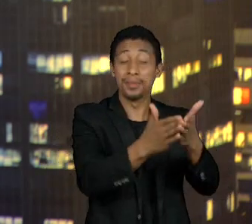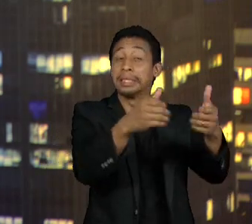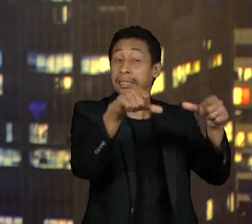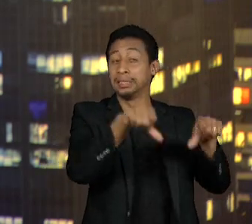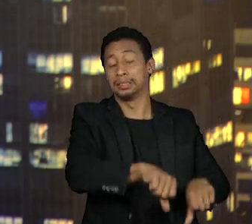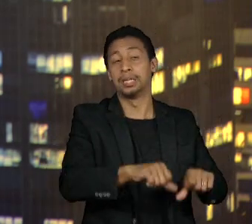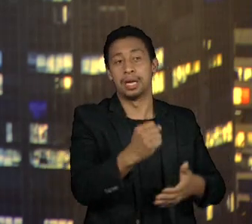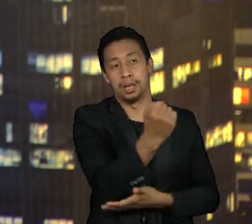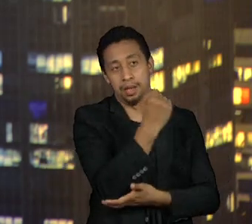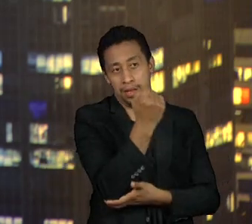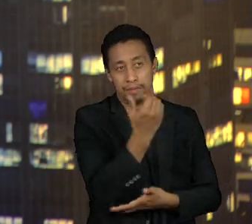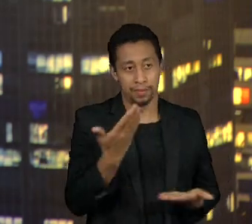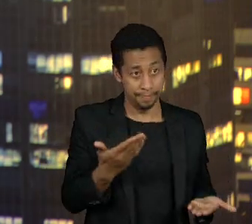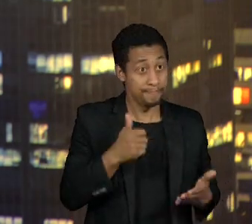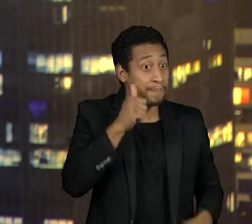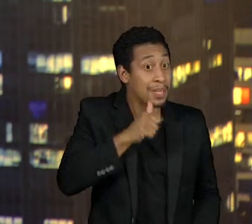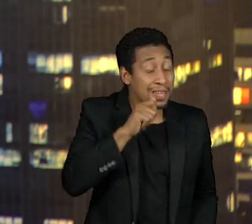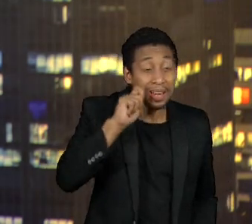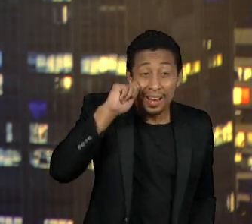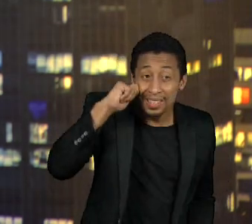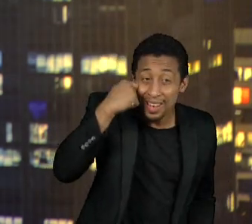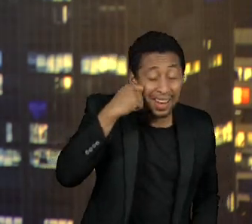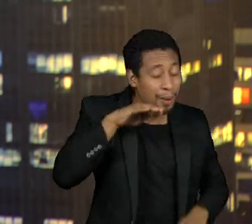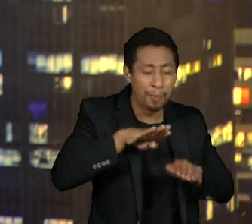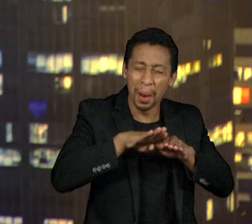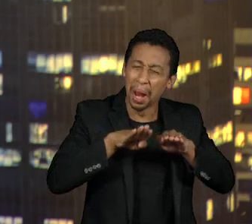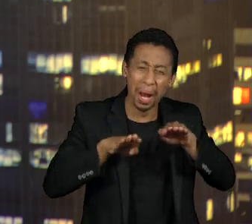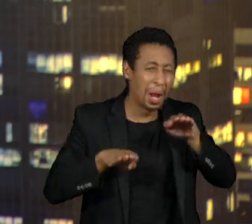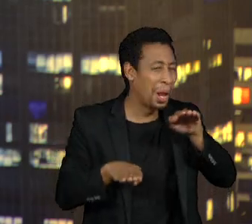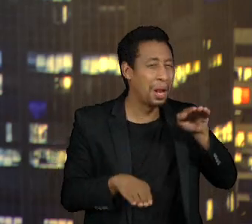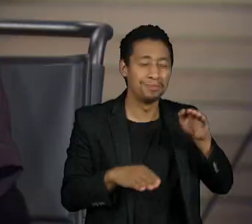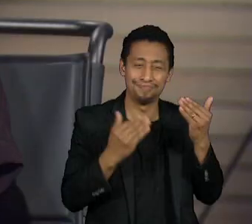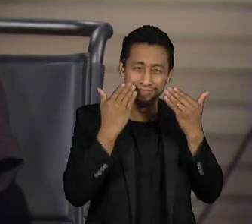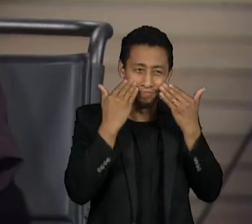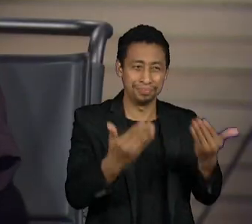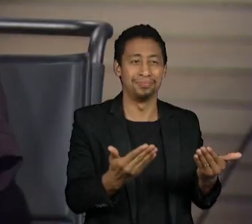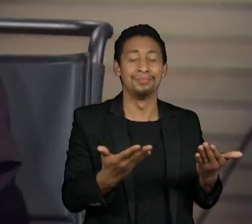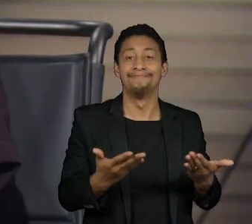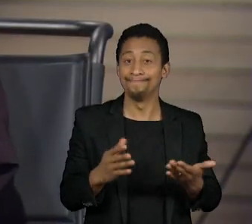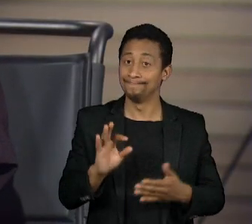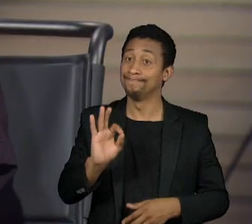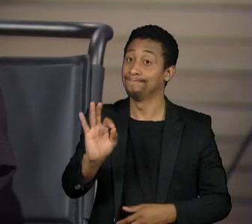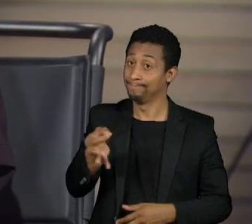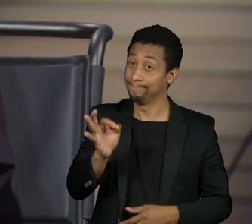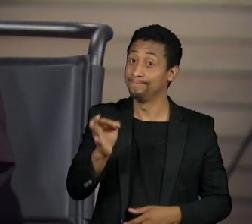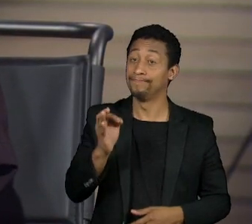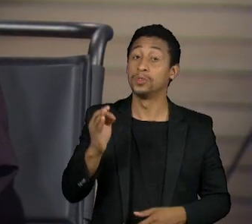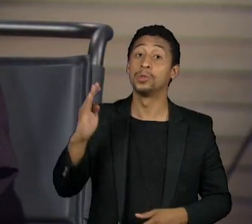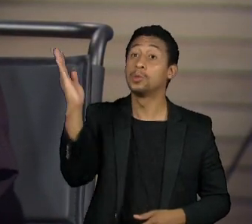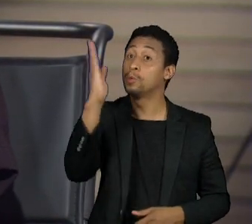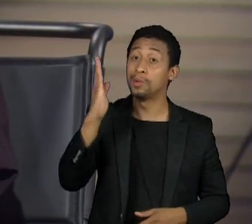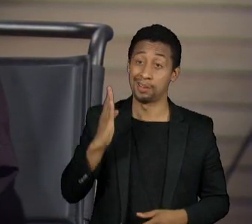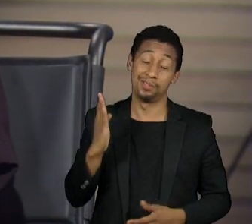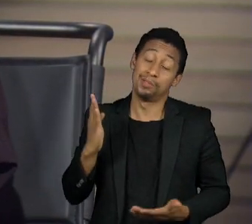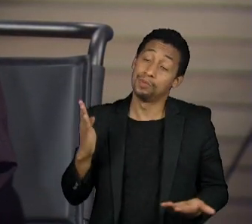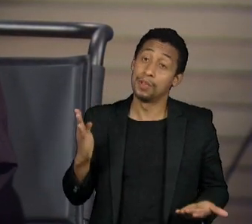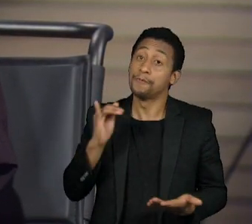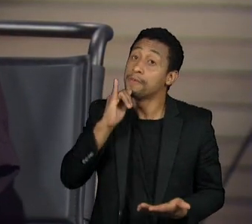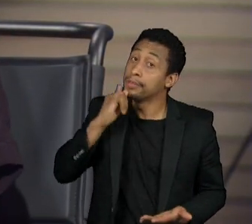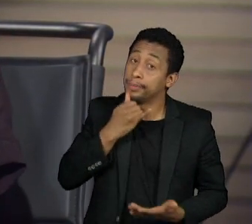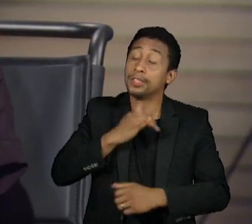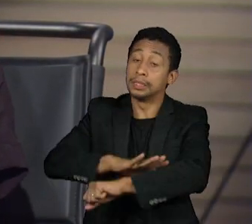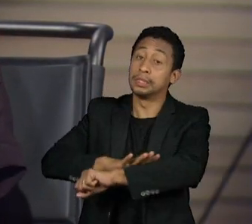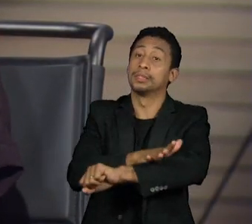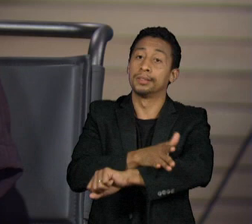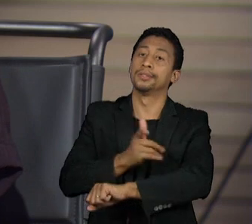da menina negra, o quanto essa desigualdade fica escancarada. Exatamente, né? O Brasil é um país racista. E esse